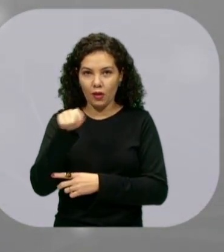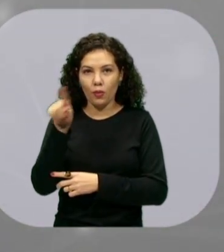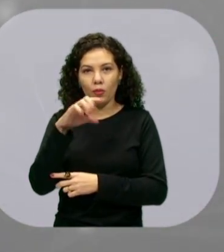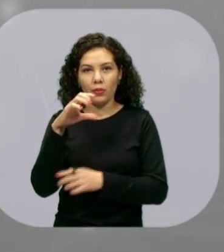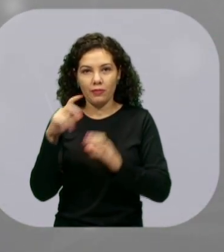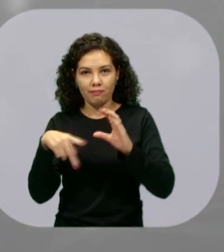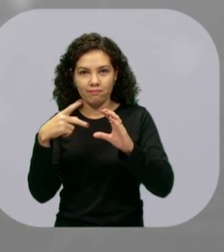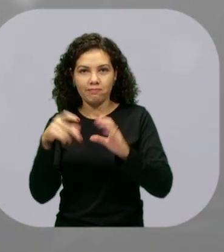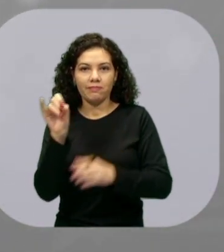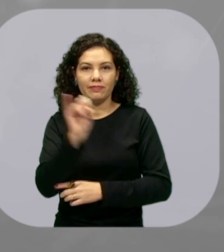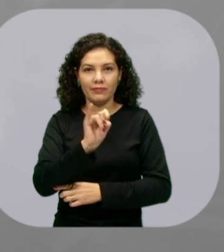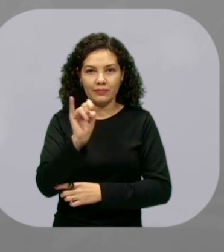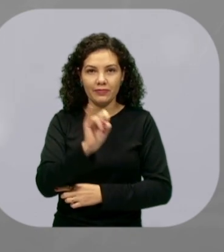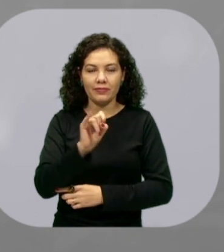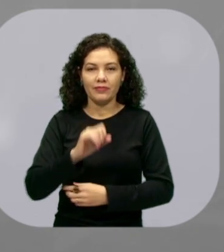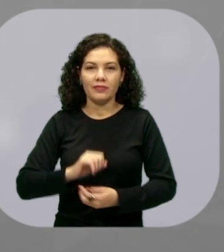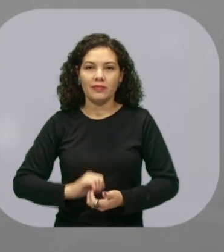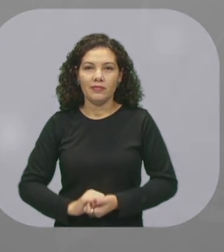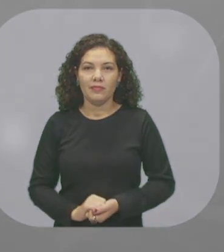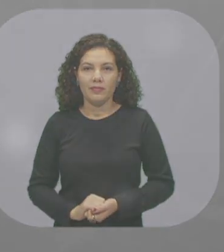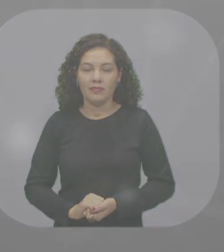@Câmara Itajaí.